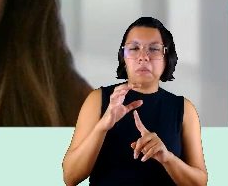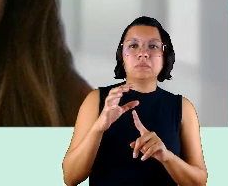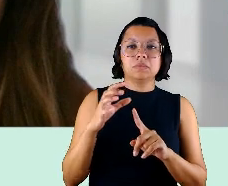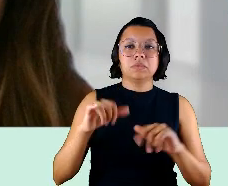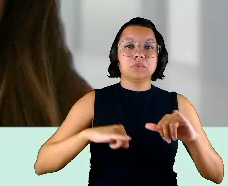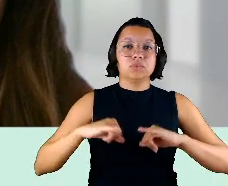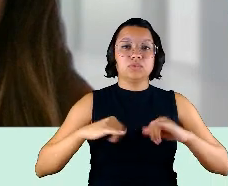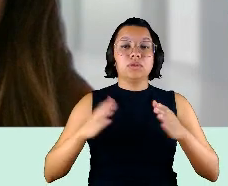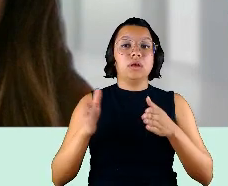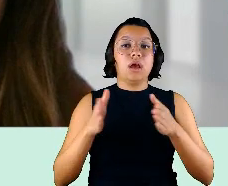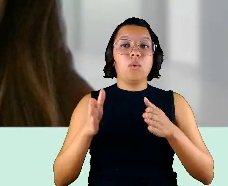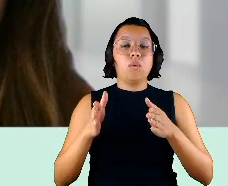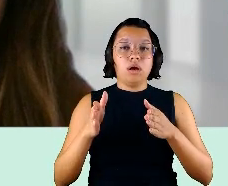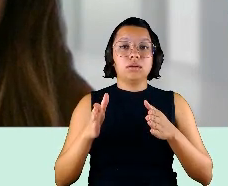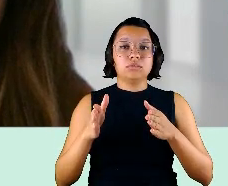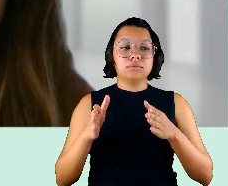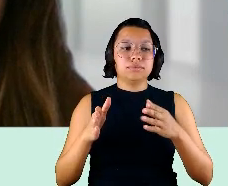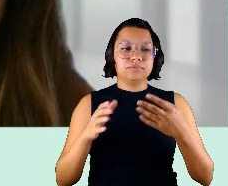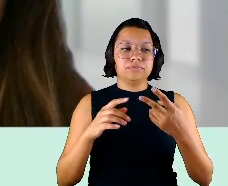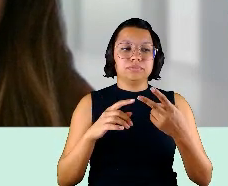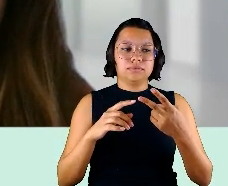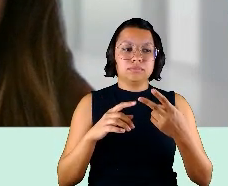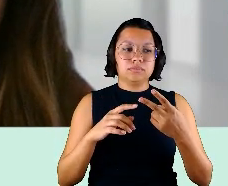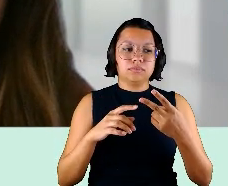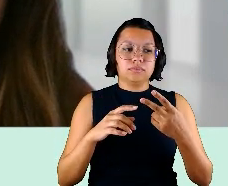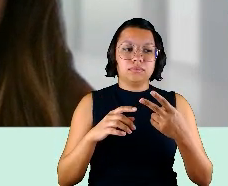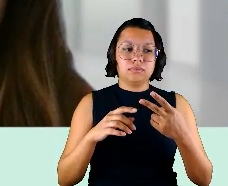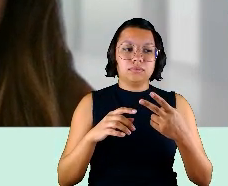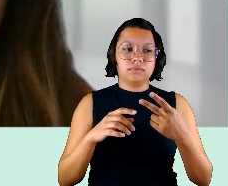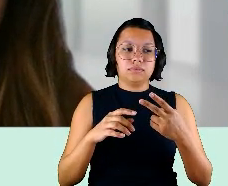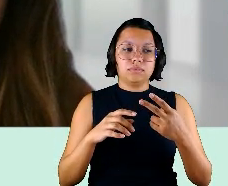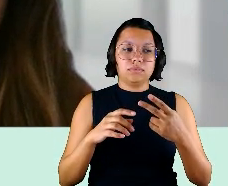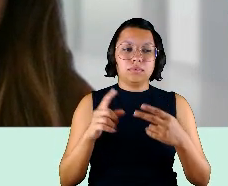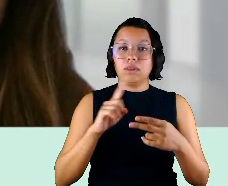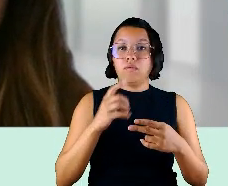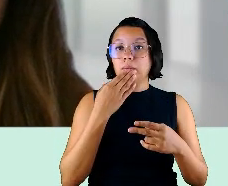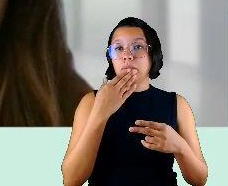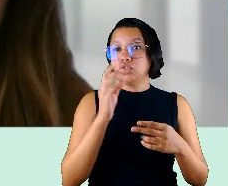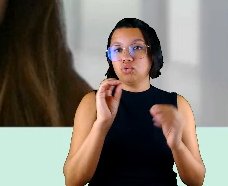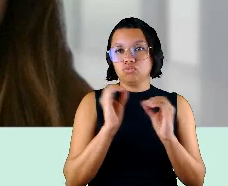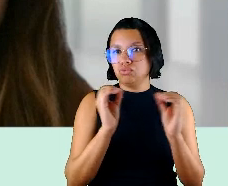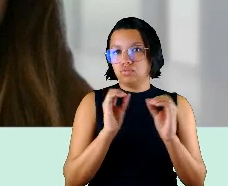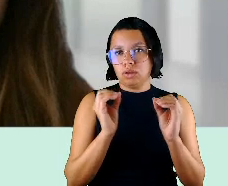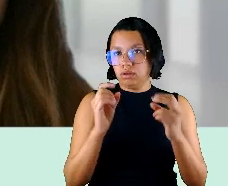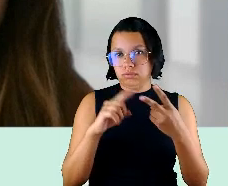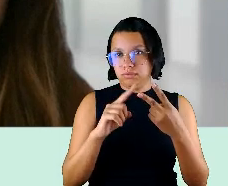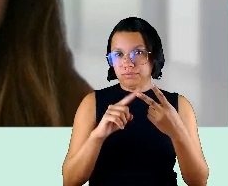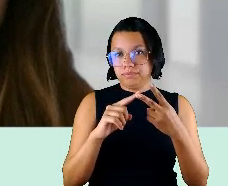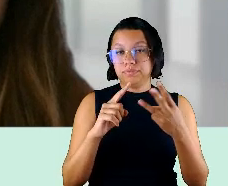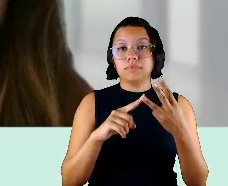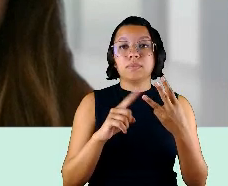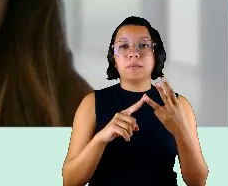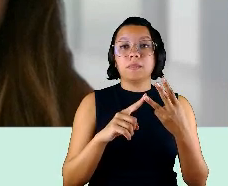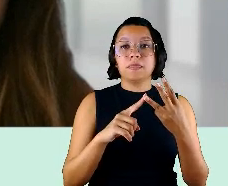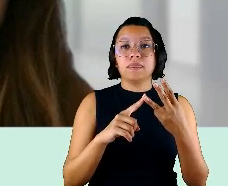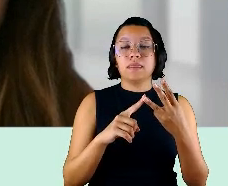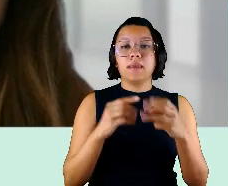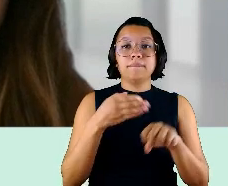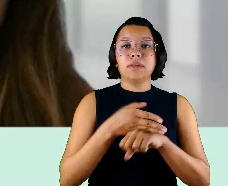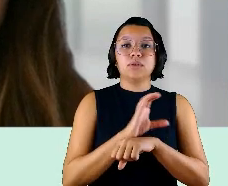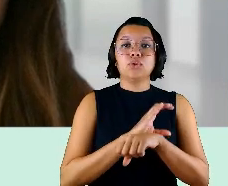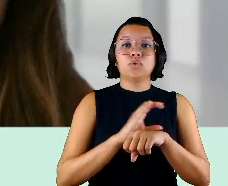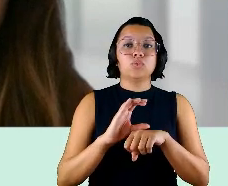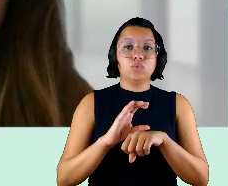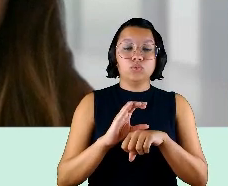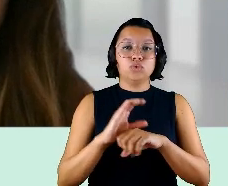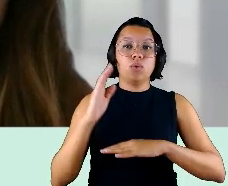situação, para participar, nessa situação não veio nenhum pedido, gente, ainda, para participar de cursos de capacitação,